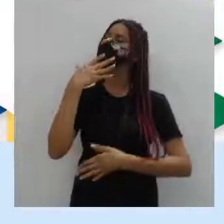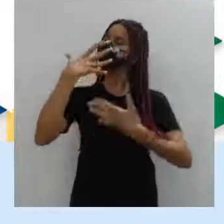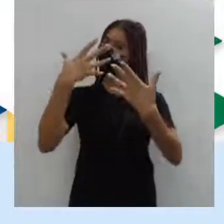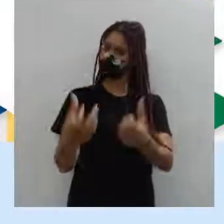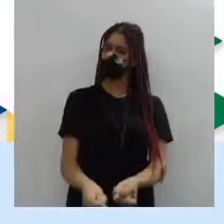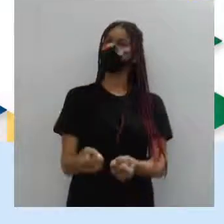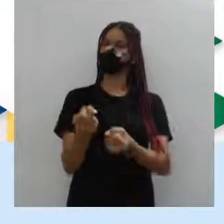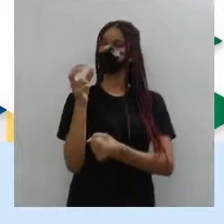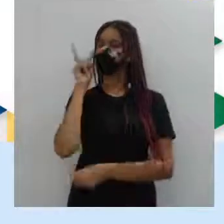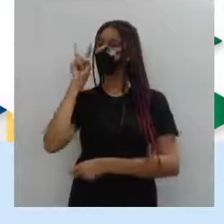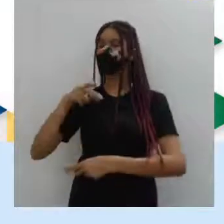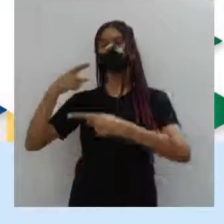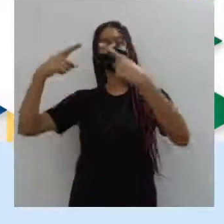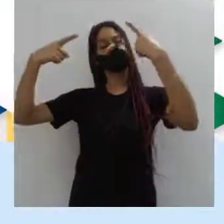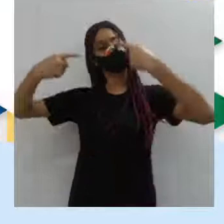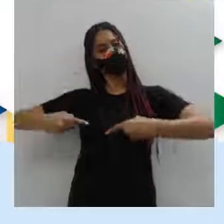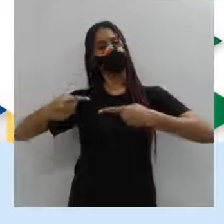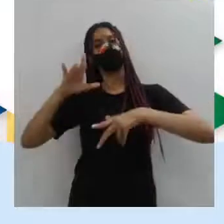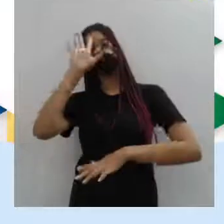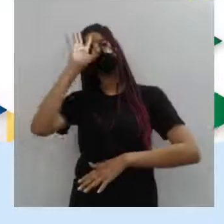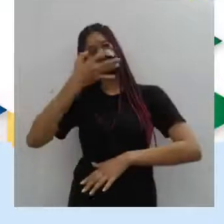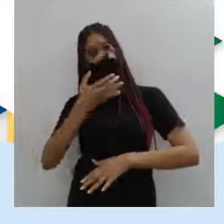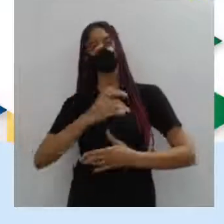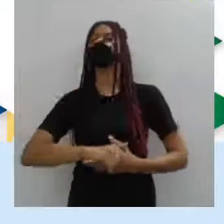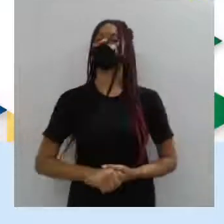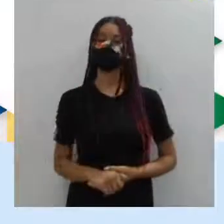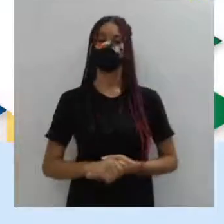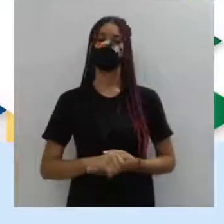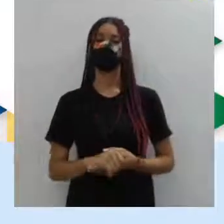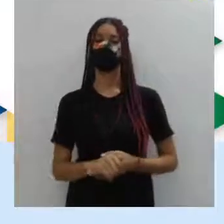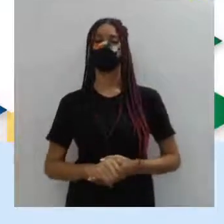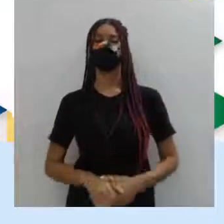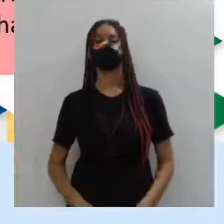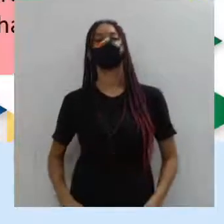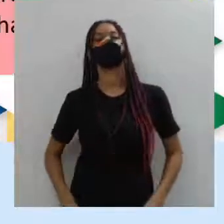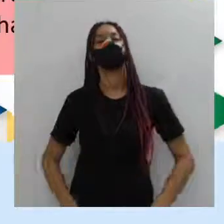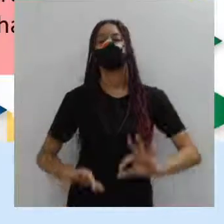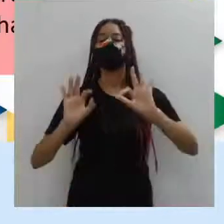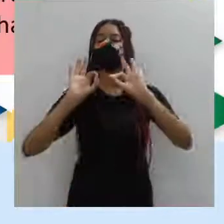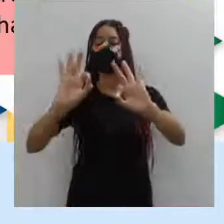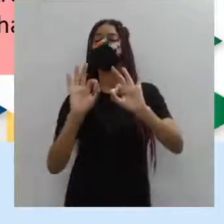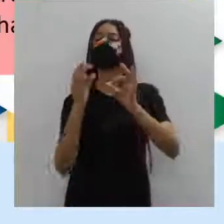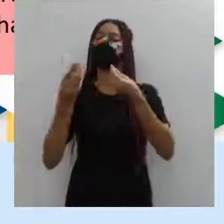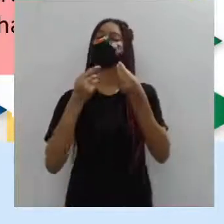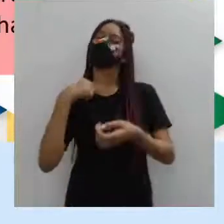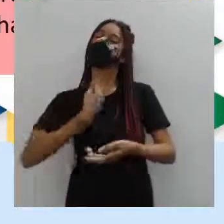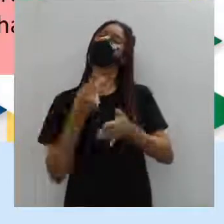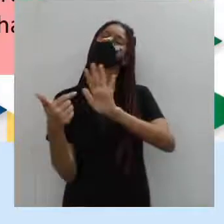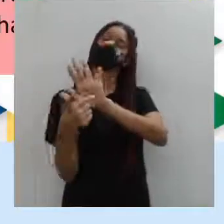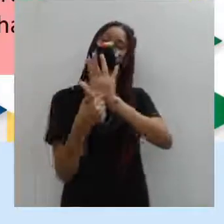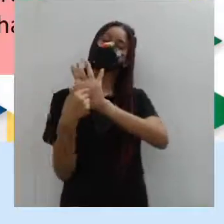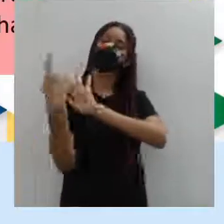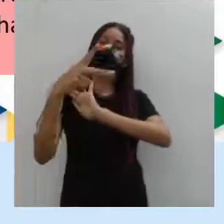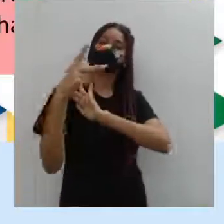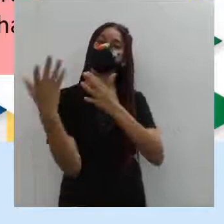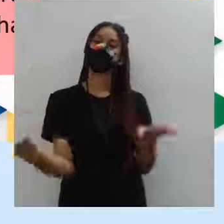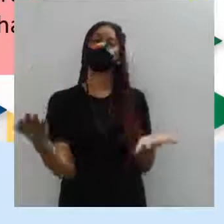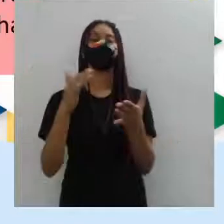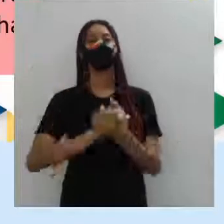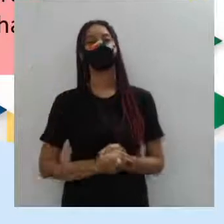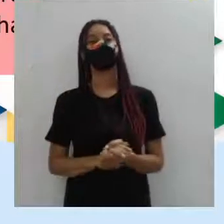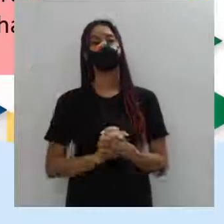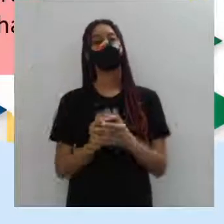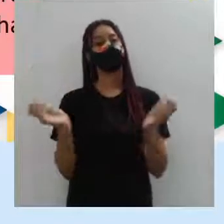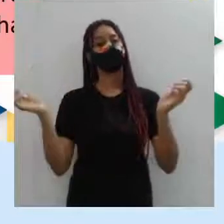encarar realmente esse desafio e resolveu com maestria, do jeito que a gente vai te mostrar. Agora, para que